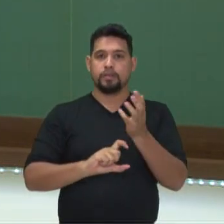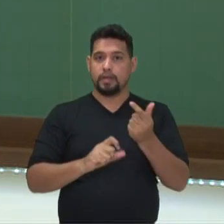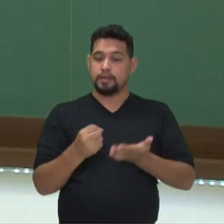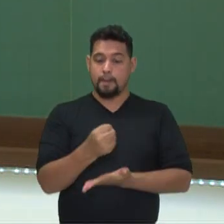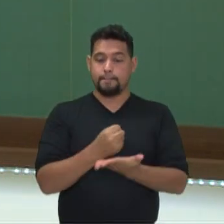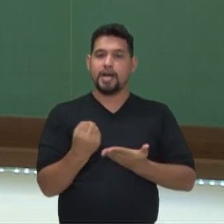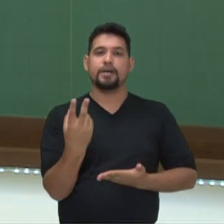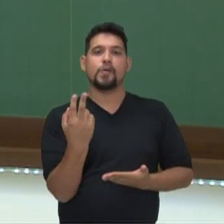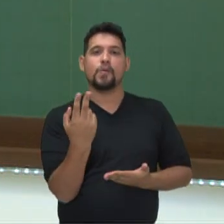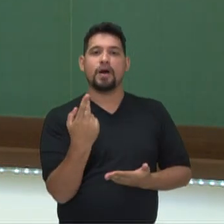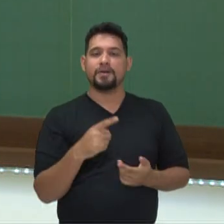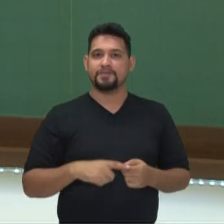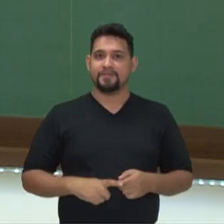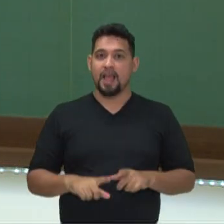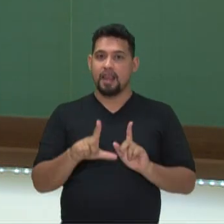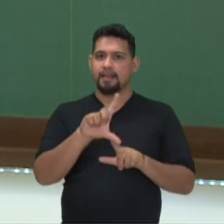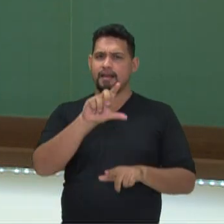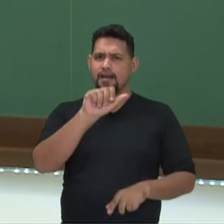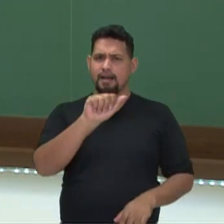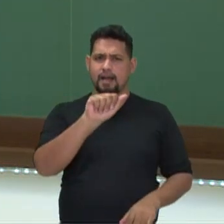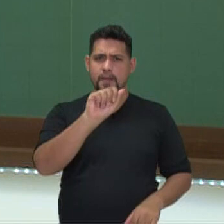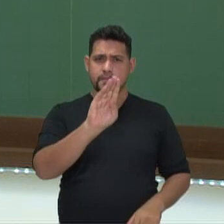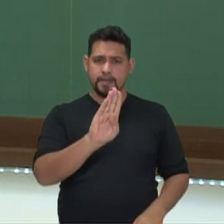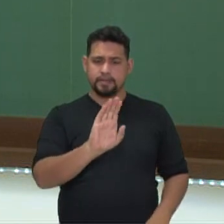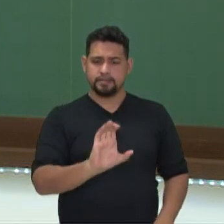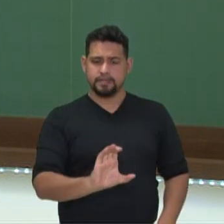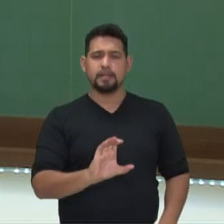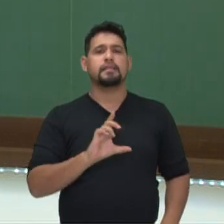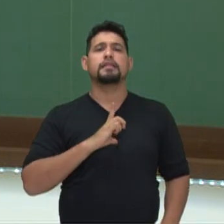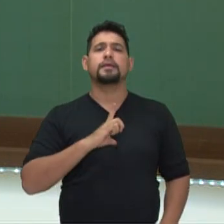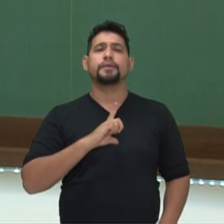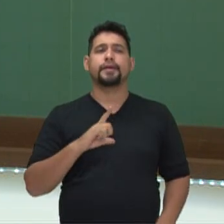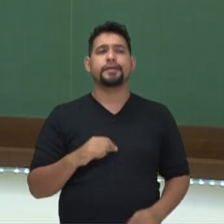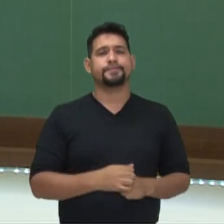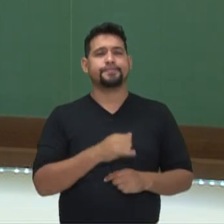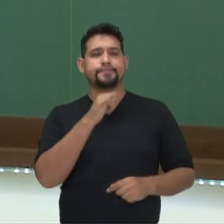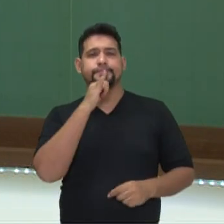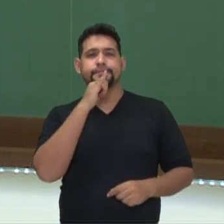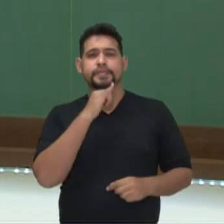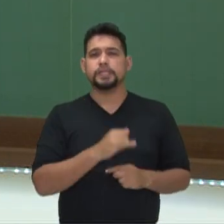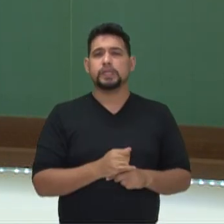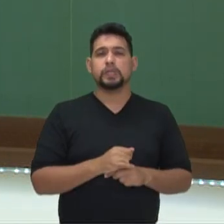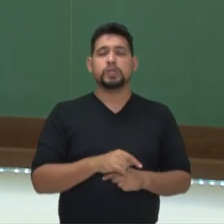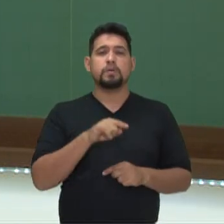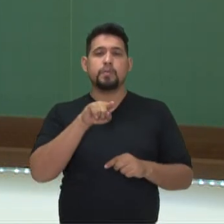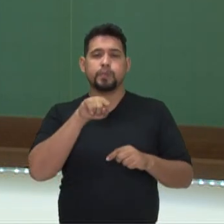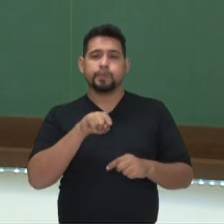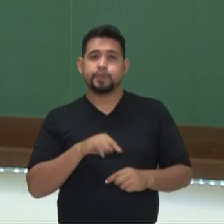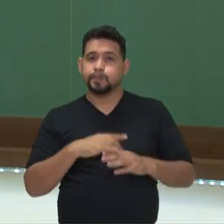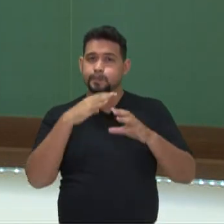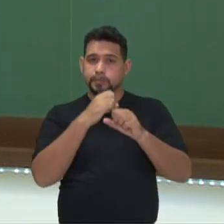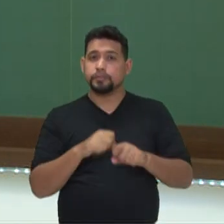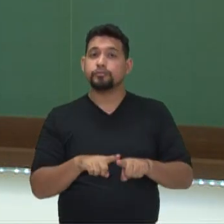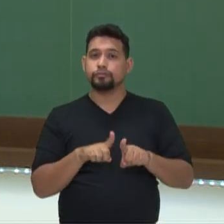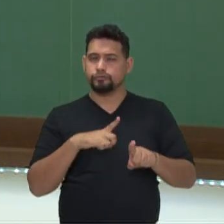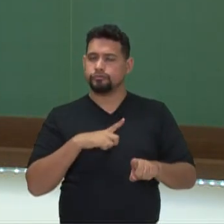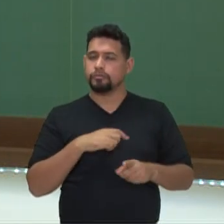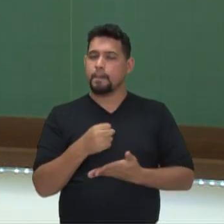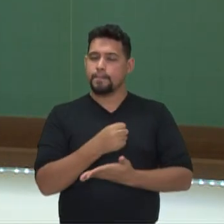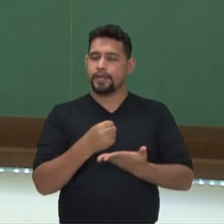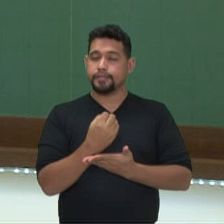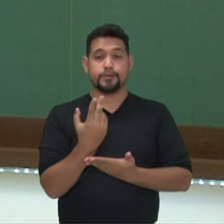base. Então, na letra A, B e C, nós temos multiplicação de potências de mesma base. Eu